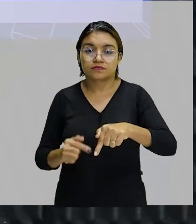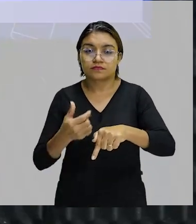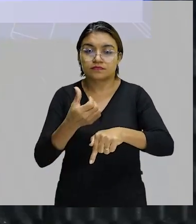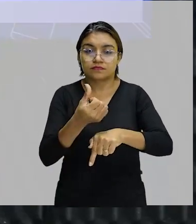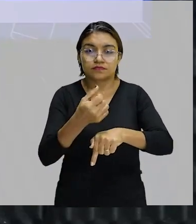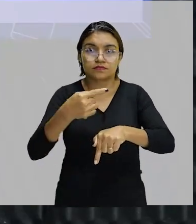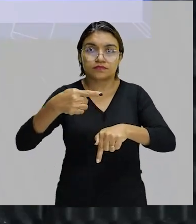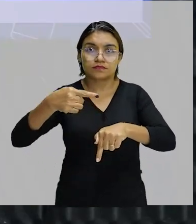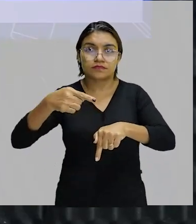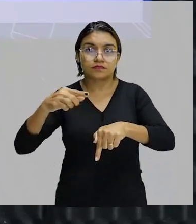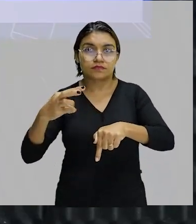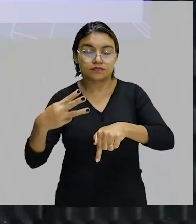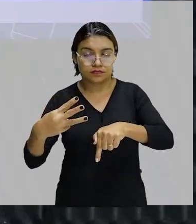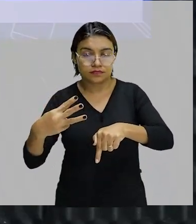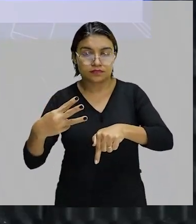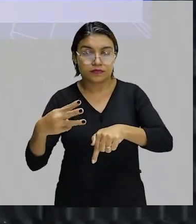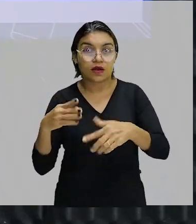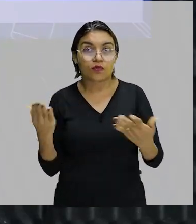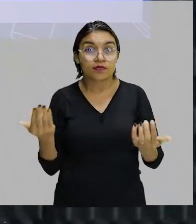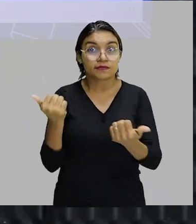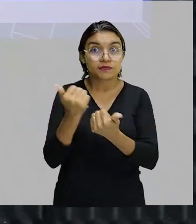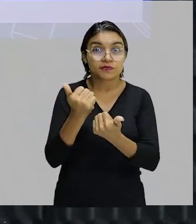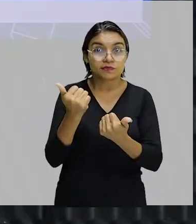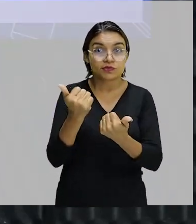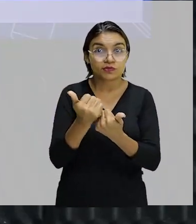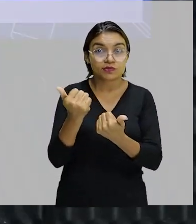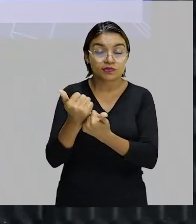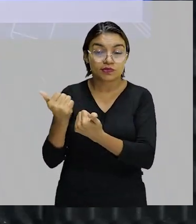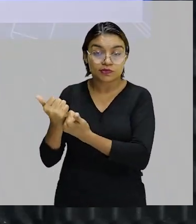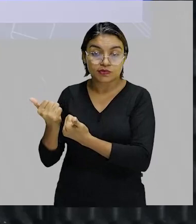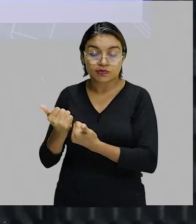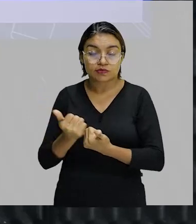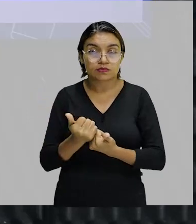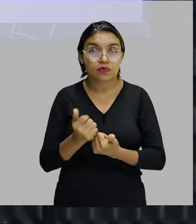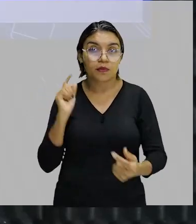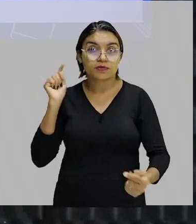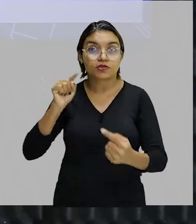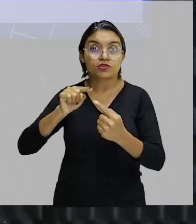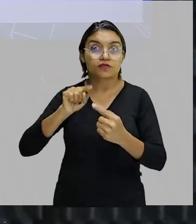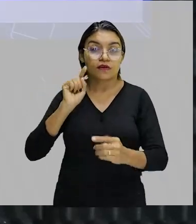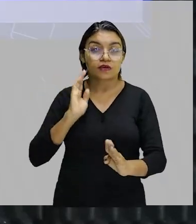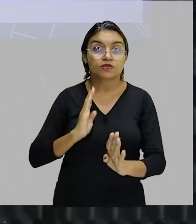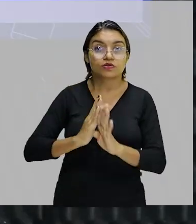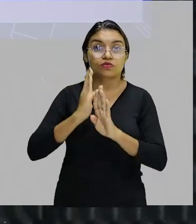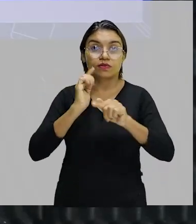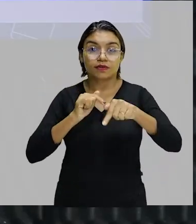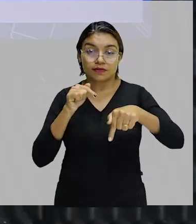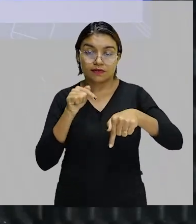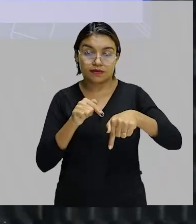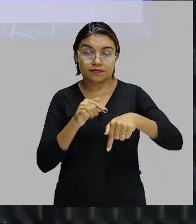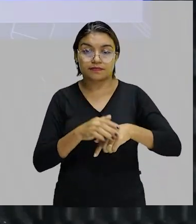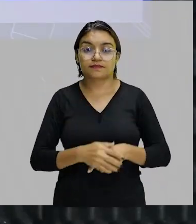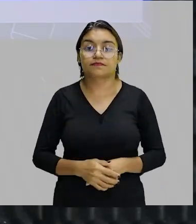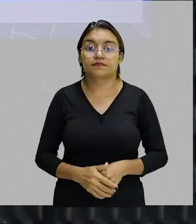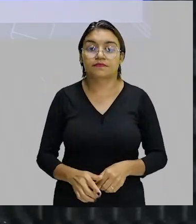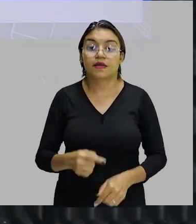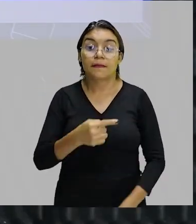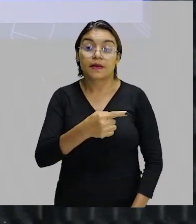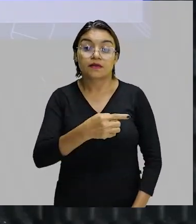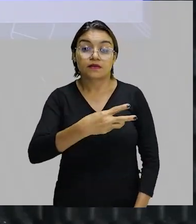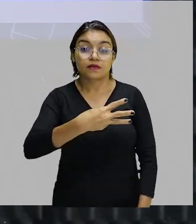menos 3. Vou fazer as substituições. Lembra que o meu objetivo é descobrir justamente quem é essa razão. Ficou